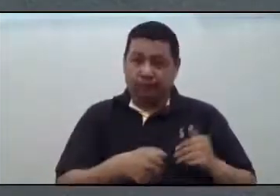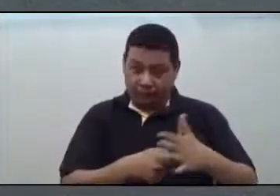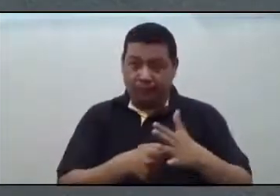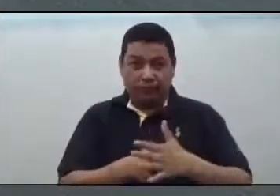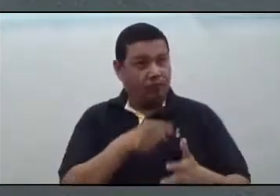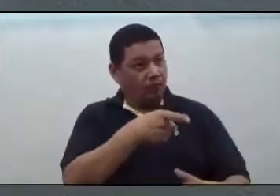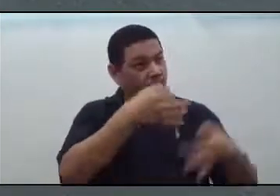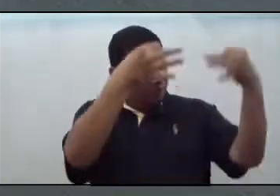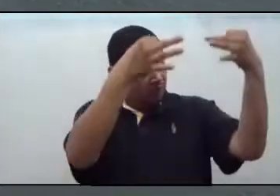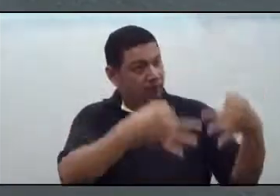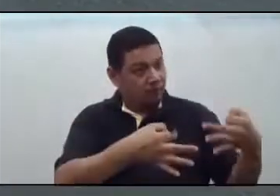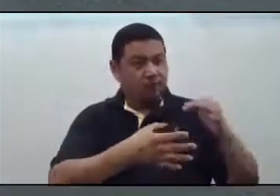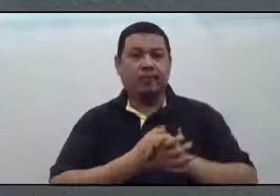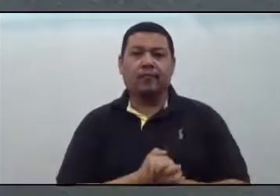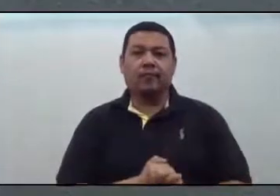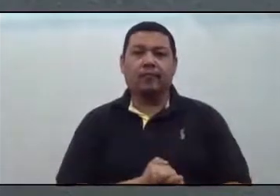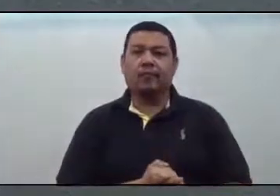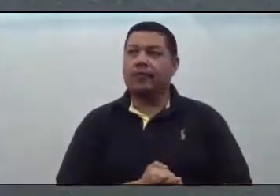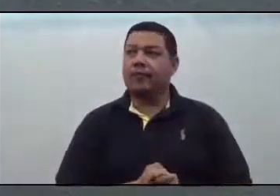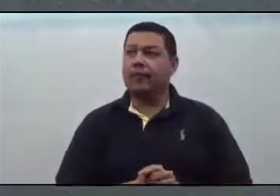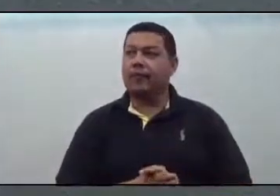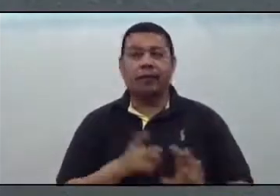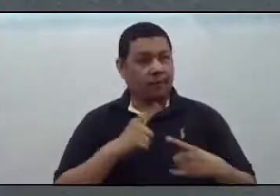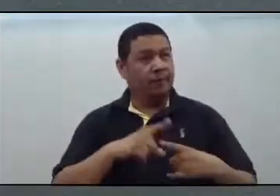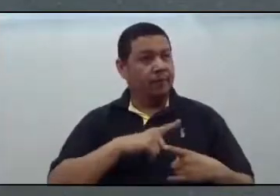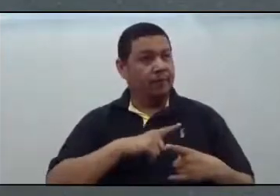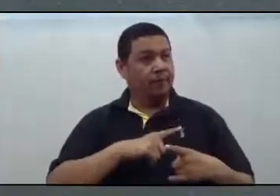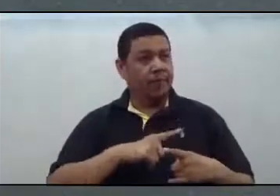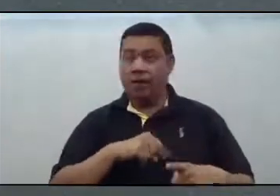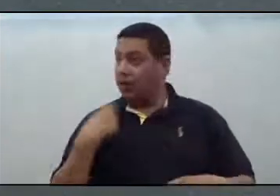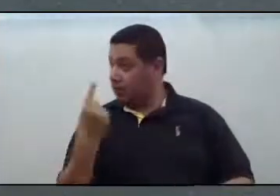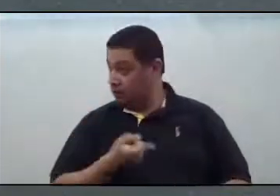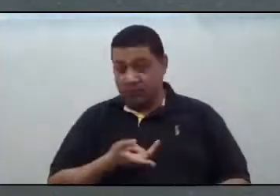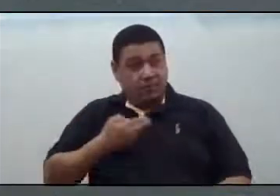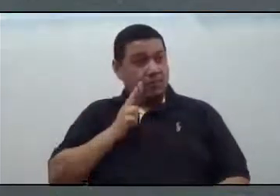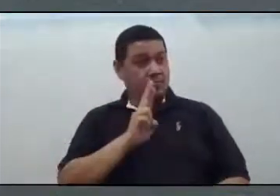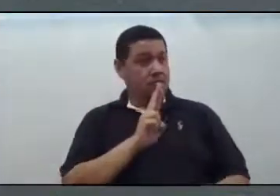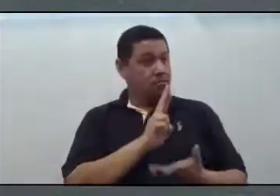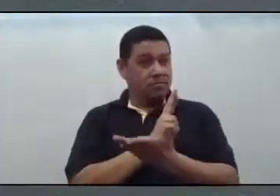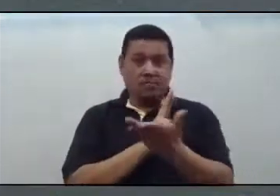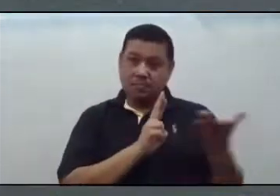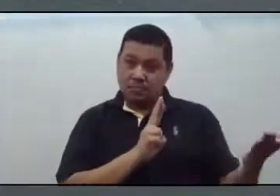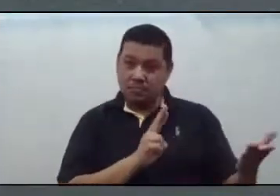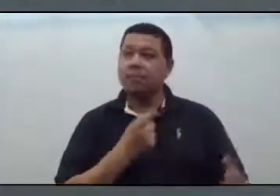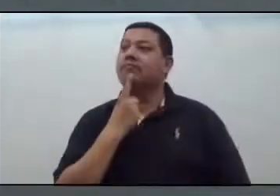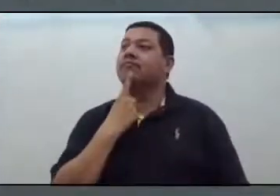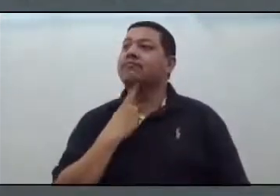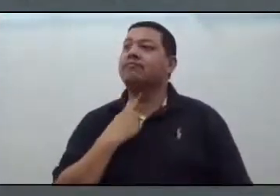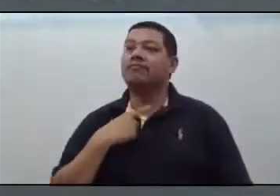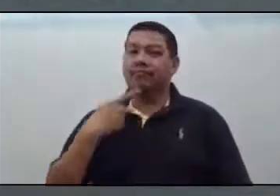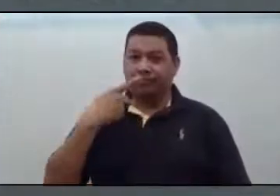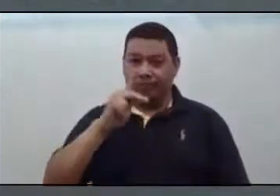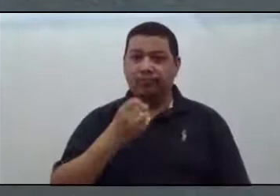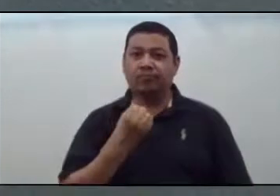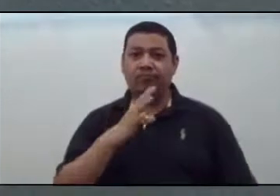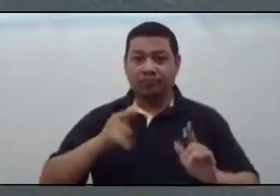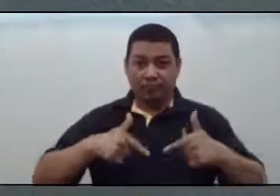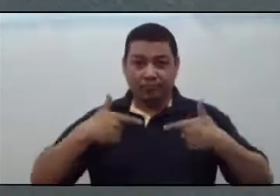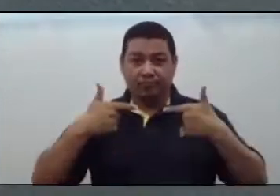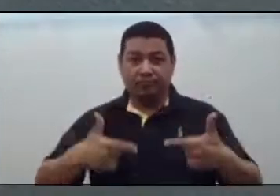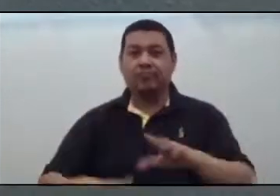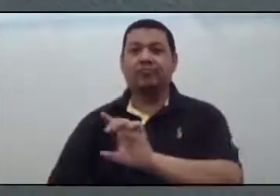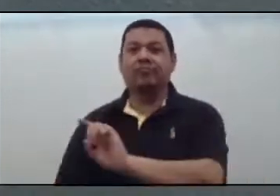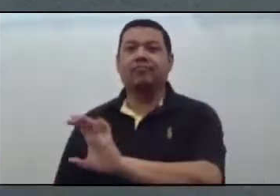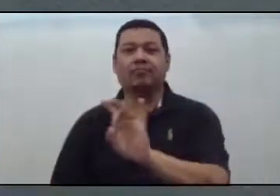certos, porque estamos aqui para representá-los, né? Gostaria de desejar realmente boa sorte a cada um de